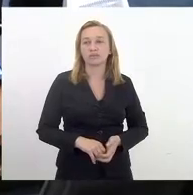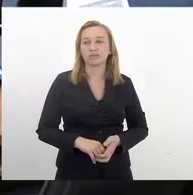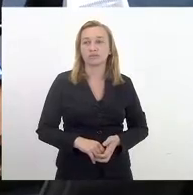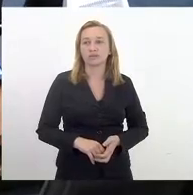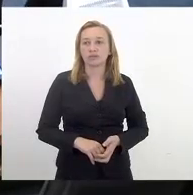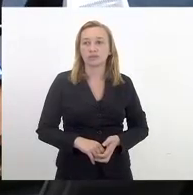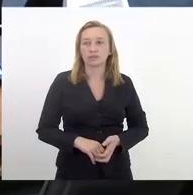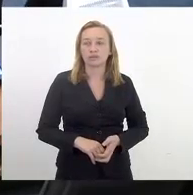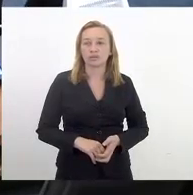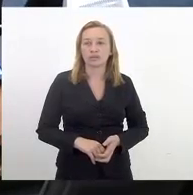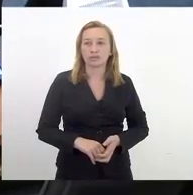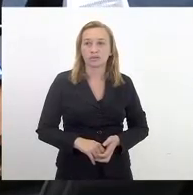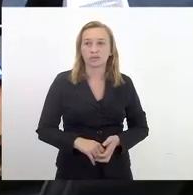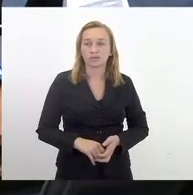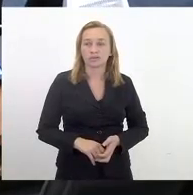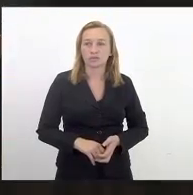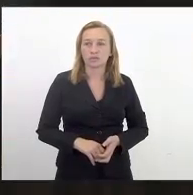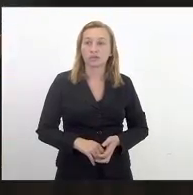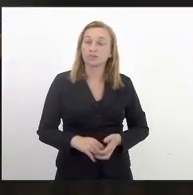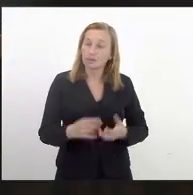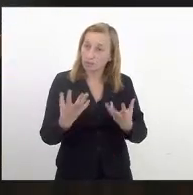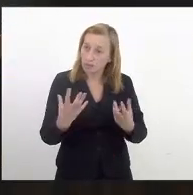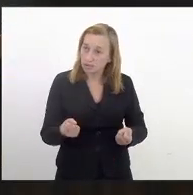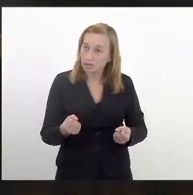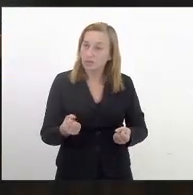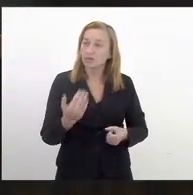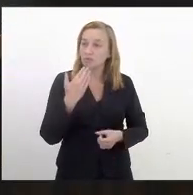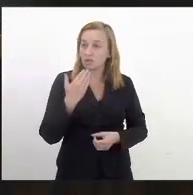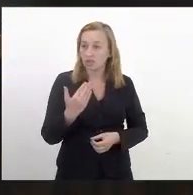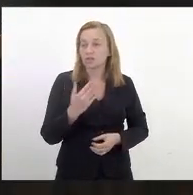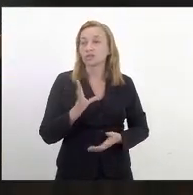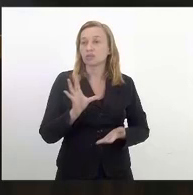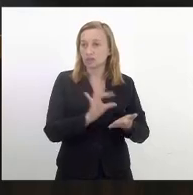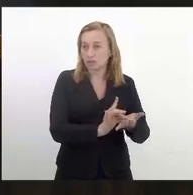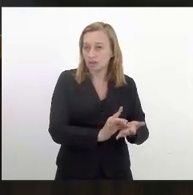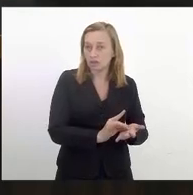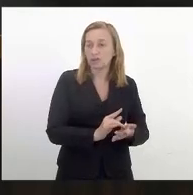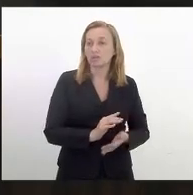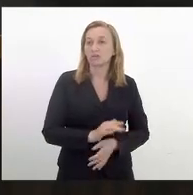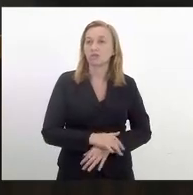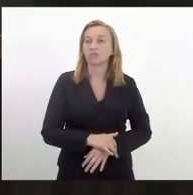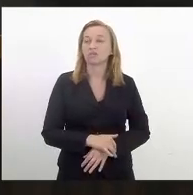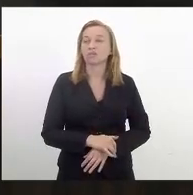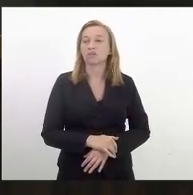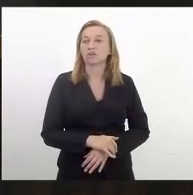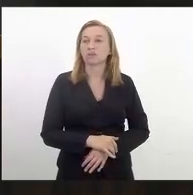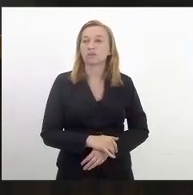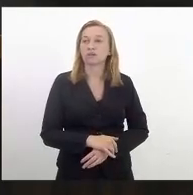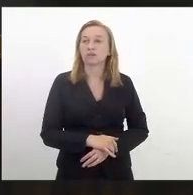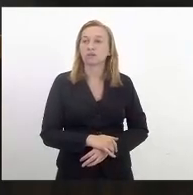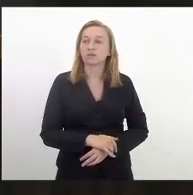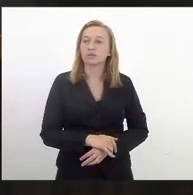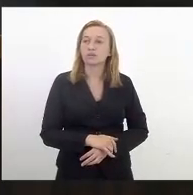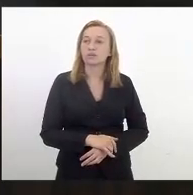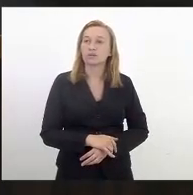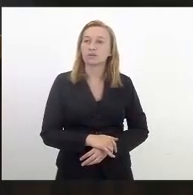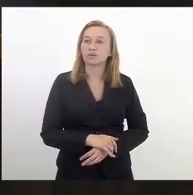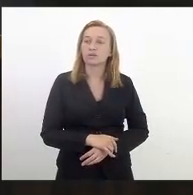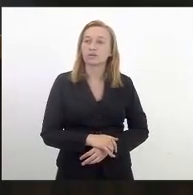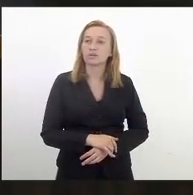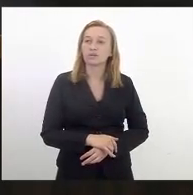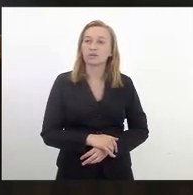é bem mas essa deferiu o pedido de anexação já saíram da Bíblia fica ao meu lado será um prazer